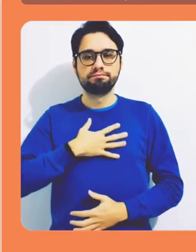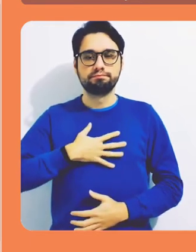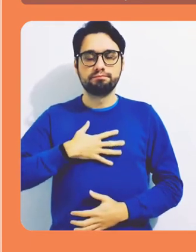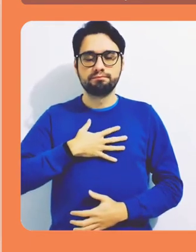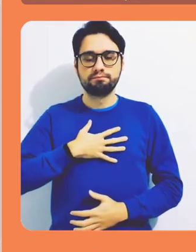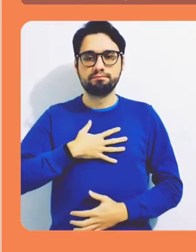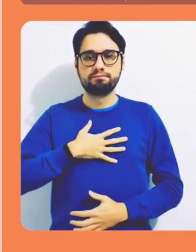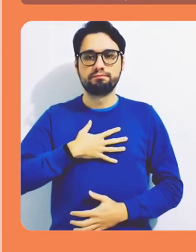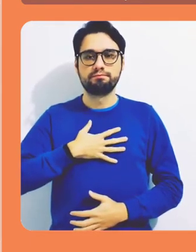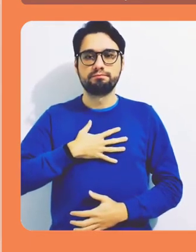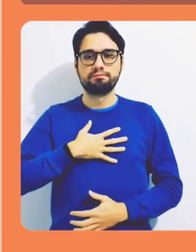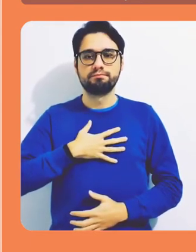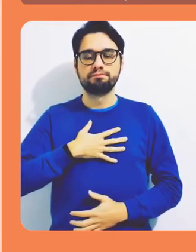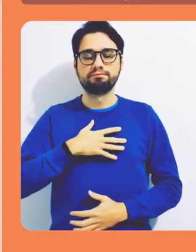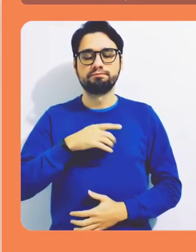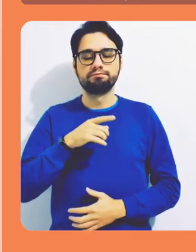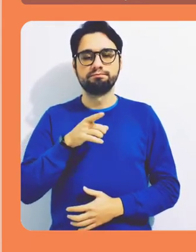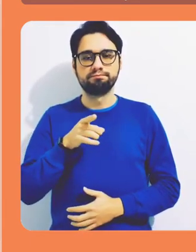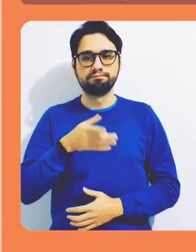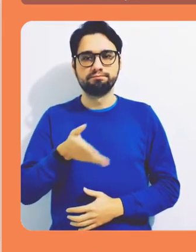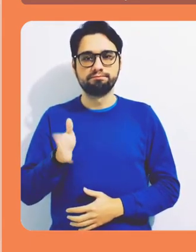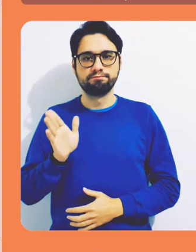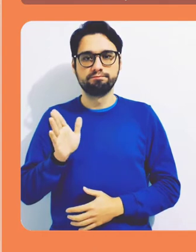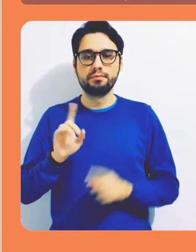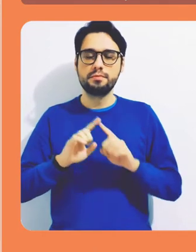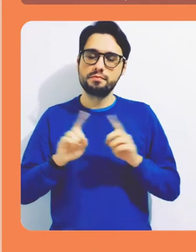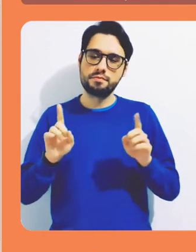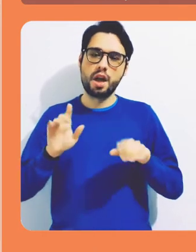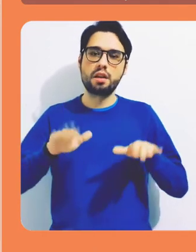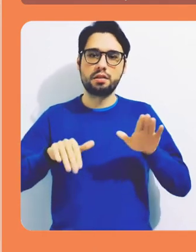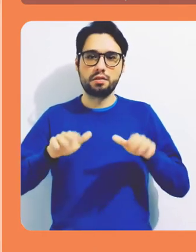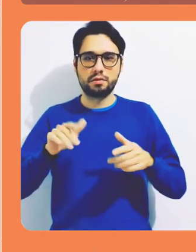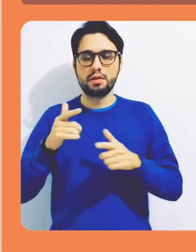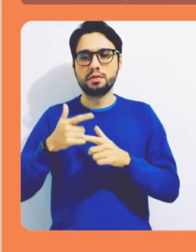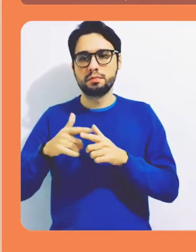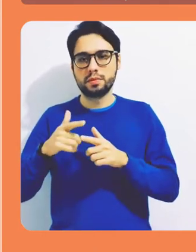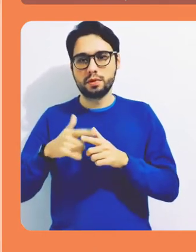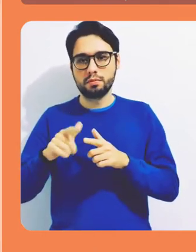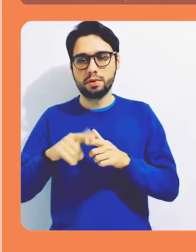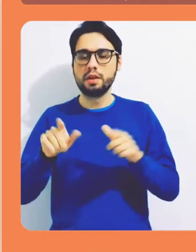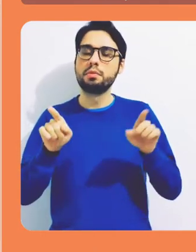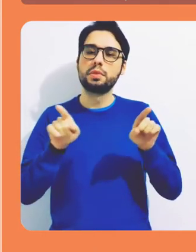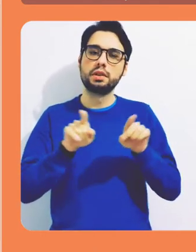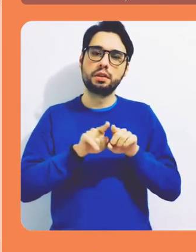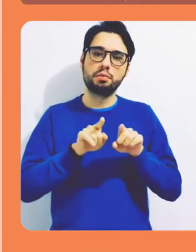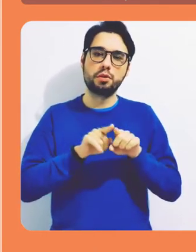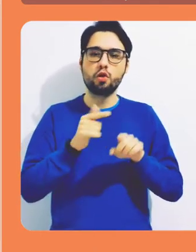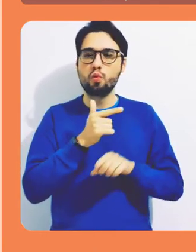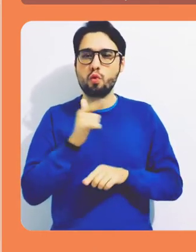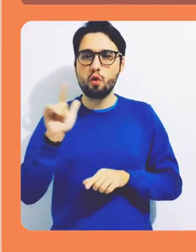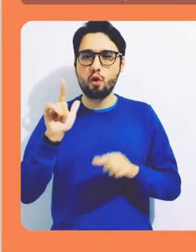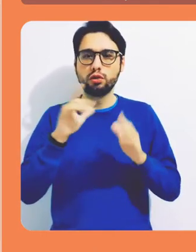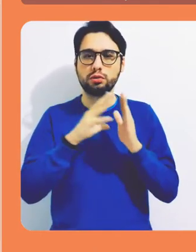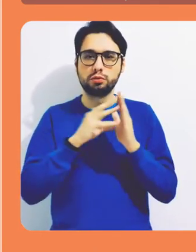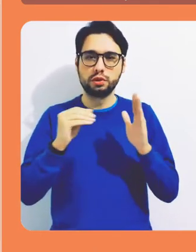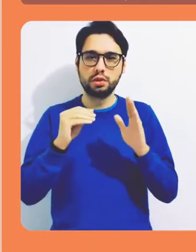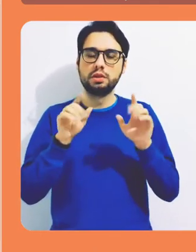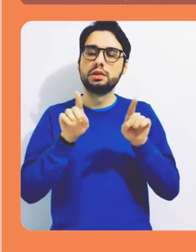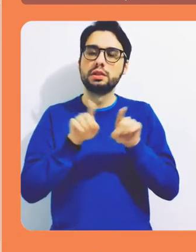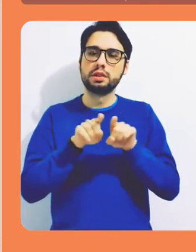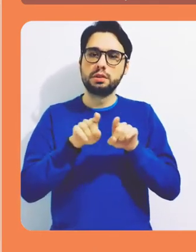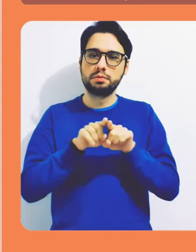Eu particularmente gosto desse TinyMCE, mas eu já tive problemas tanto nele quanto